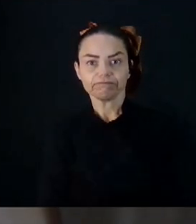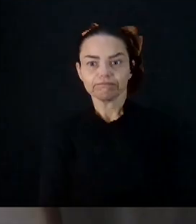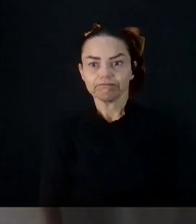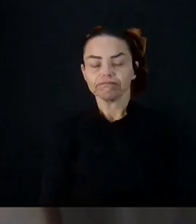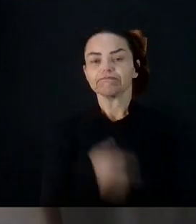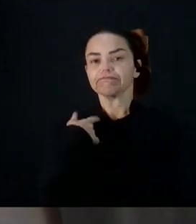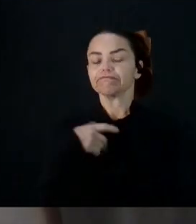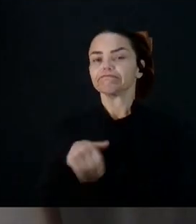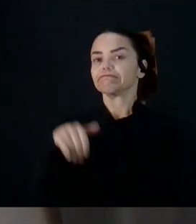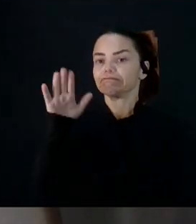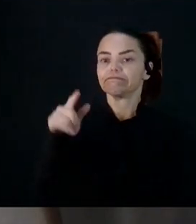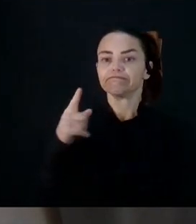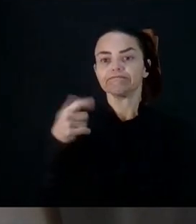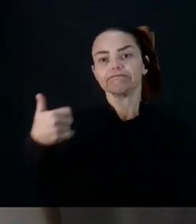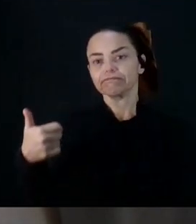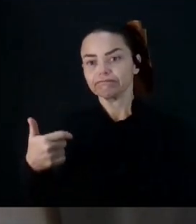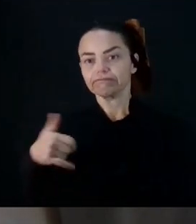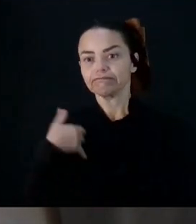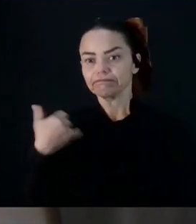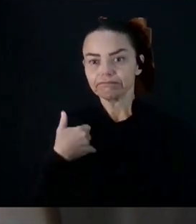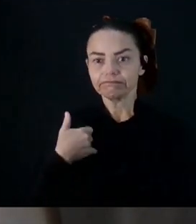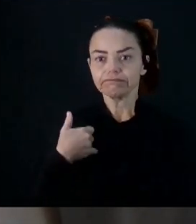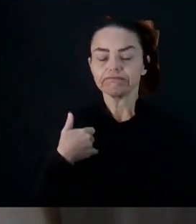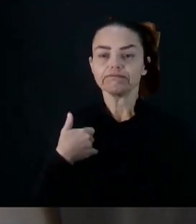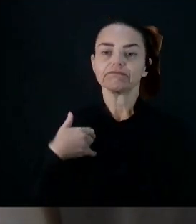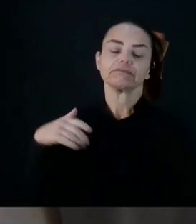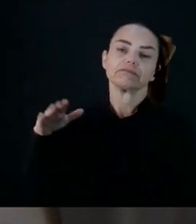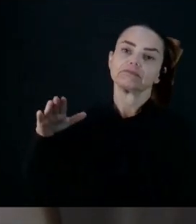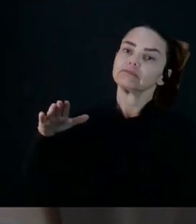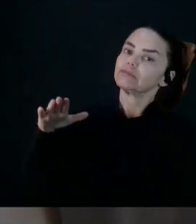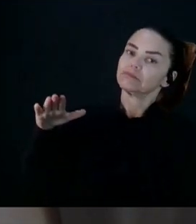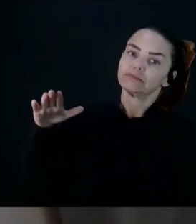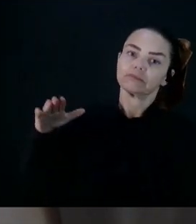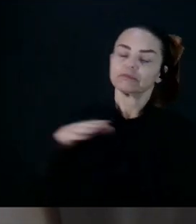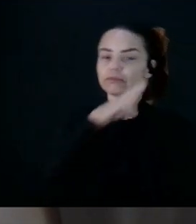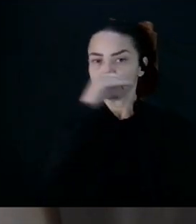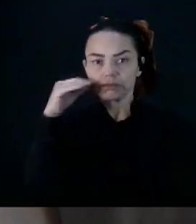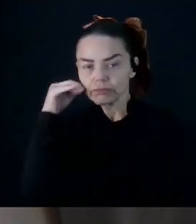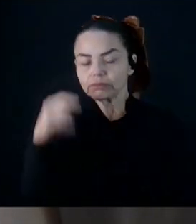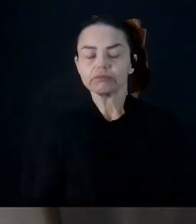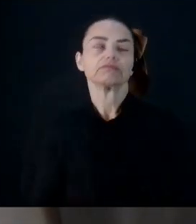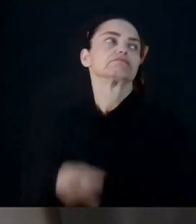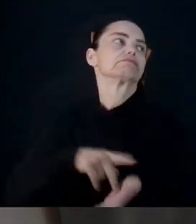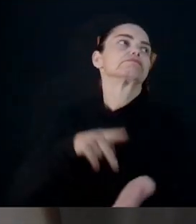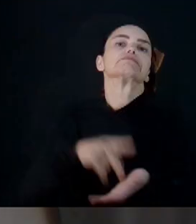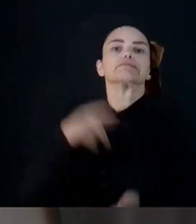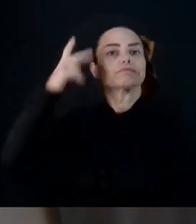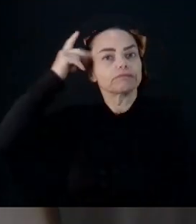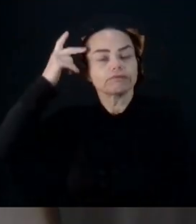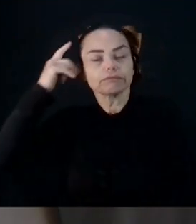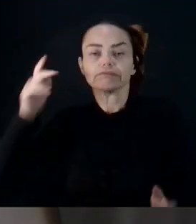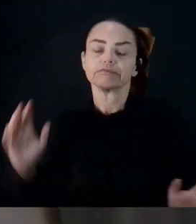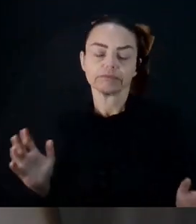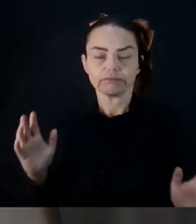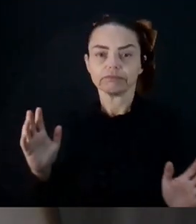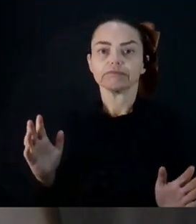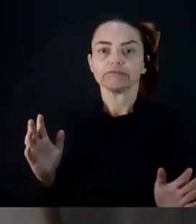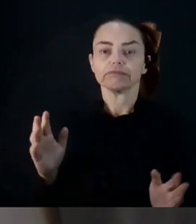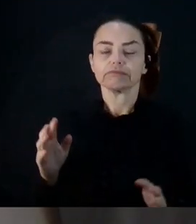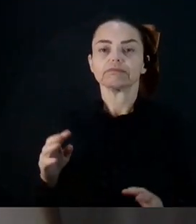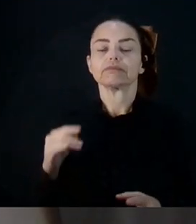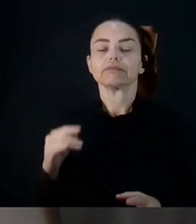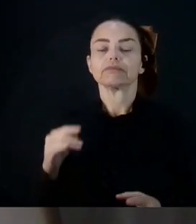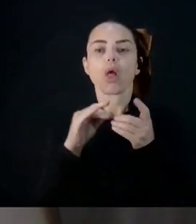12 anos, do adolescente, de fato, né, questão hormonal, né, vão